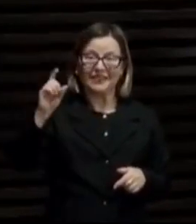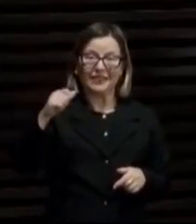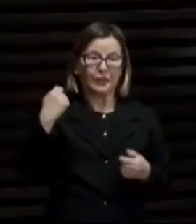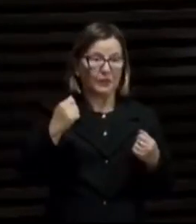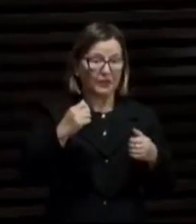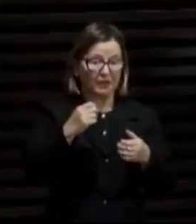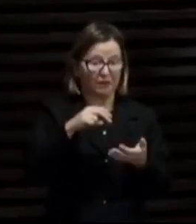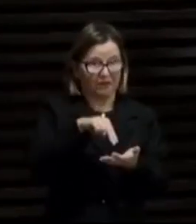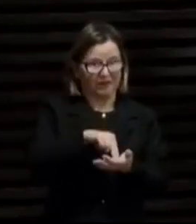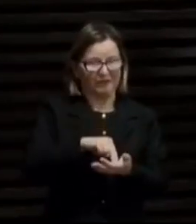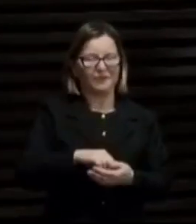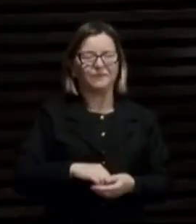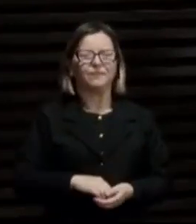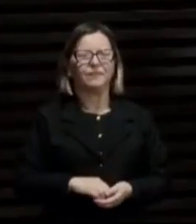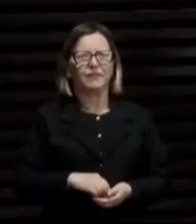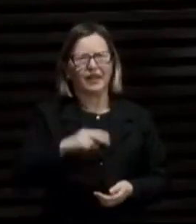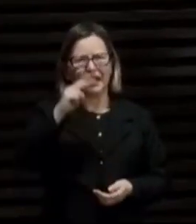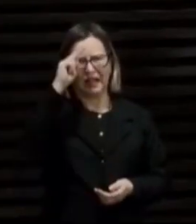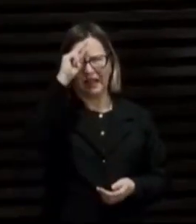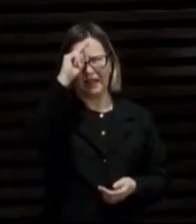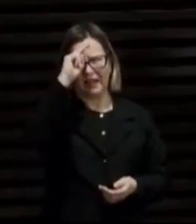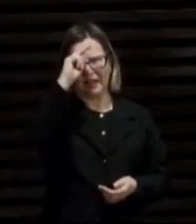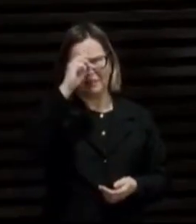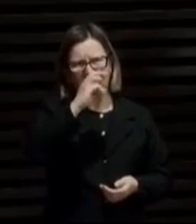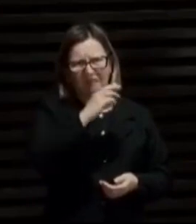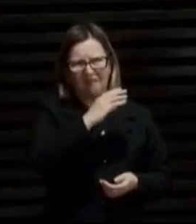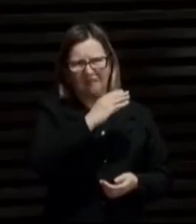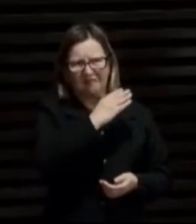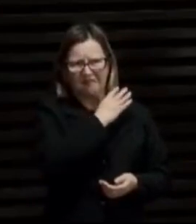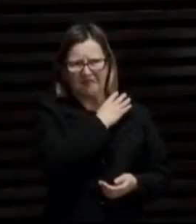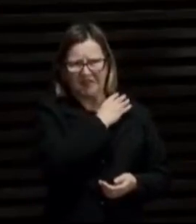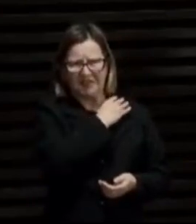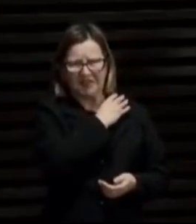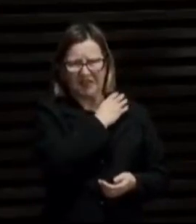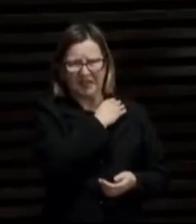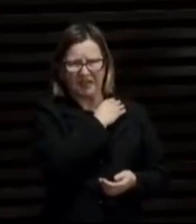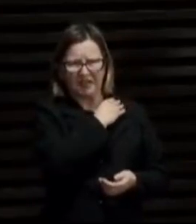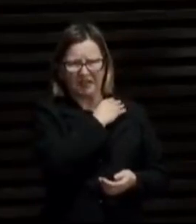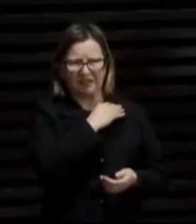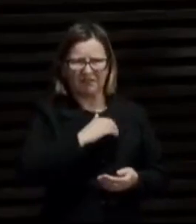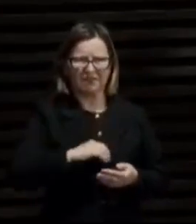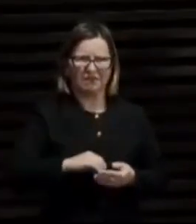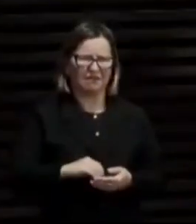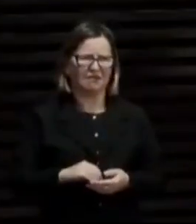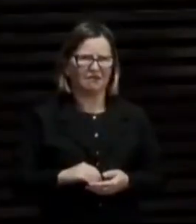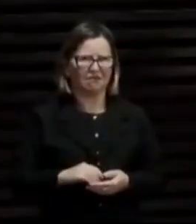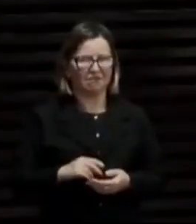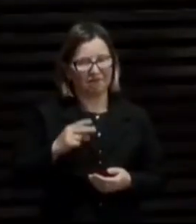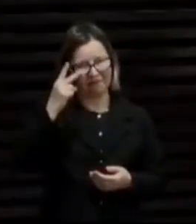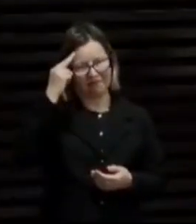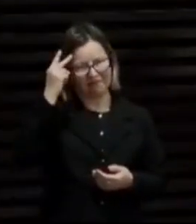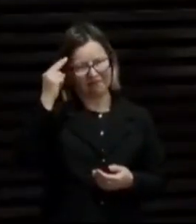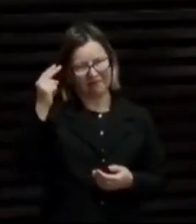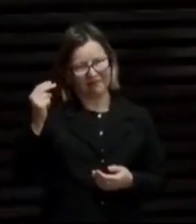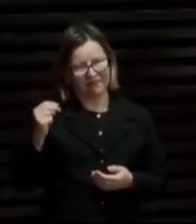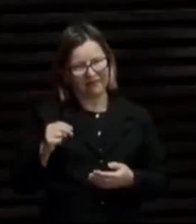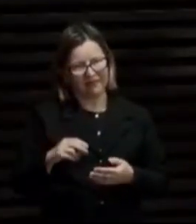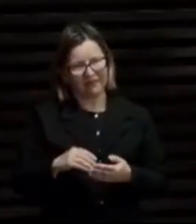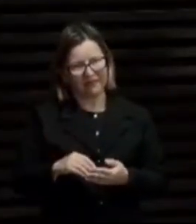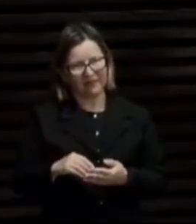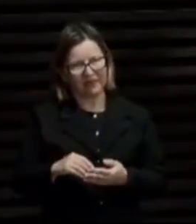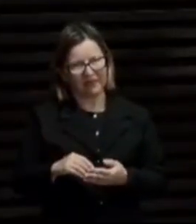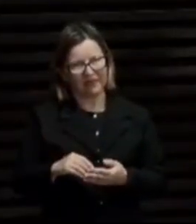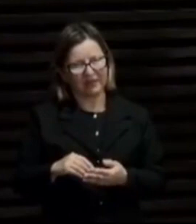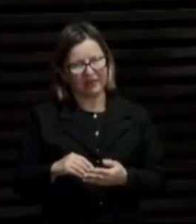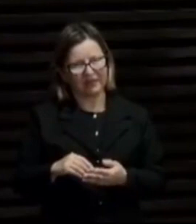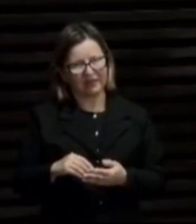Lembra daquele general lá, é o Joabe, né? Se agarrou no altar lá, quando se rebelou contra